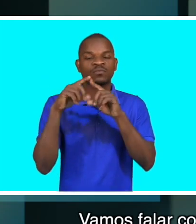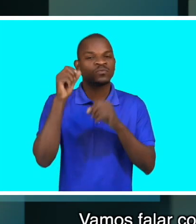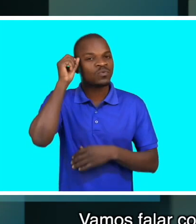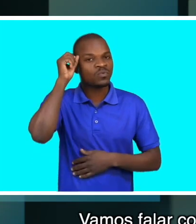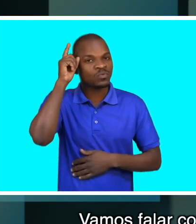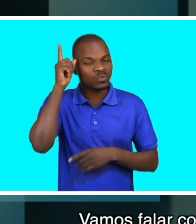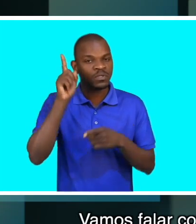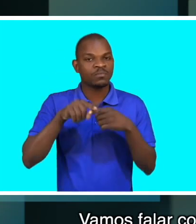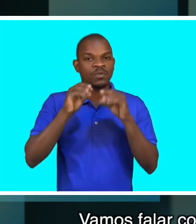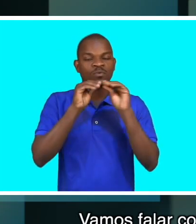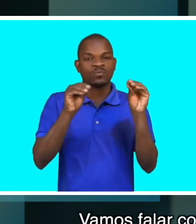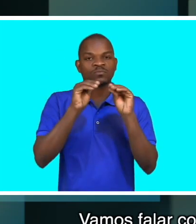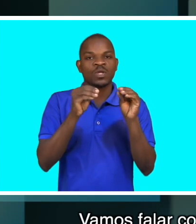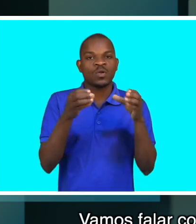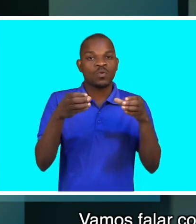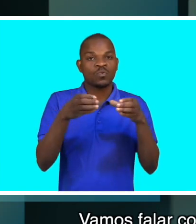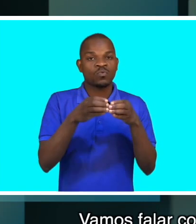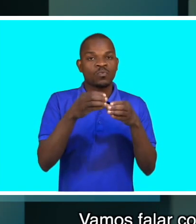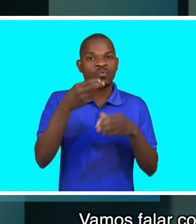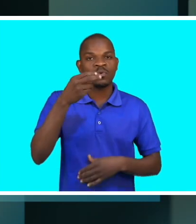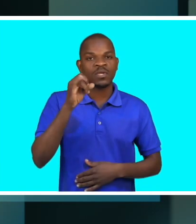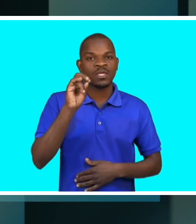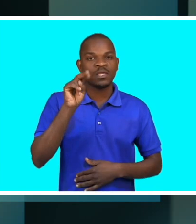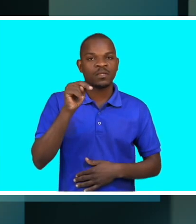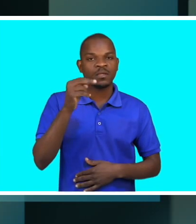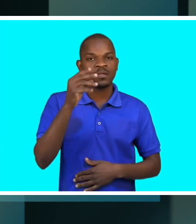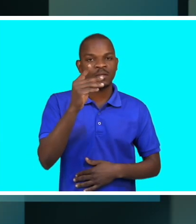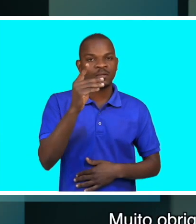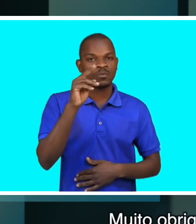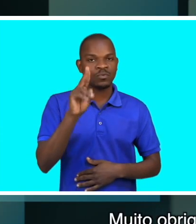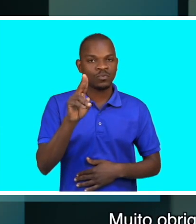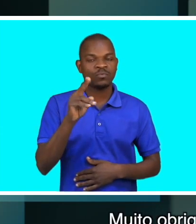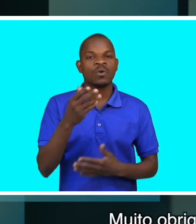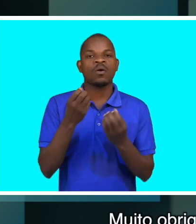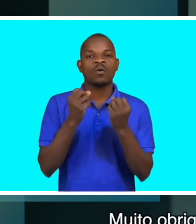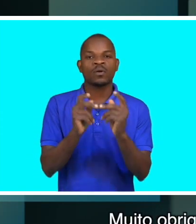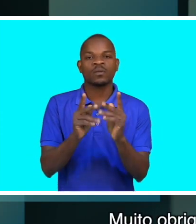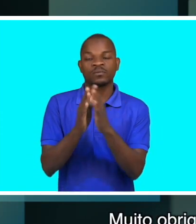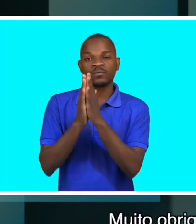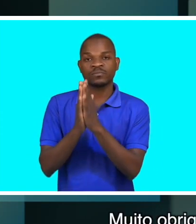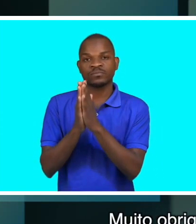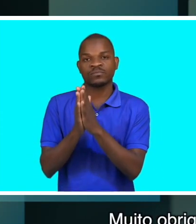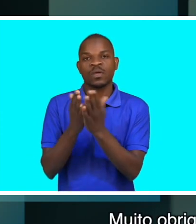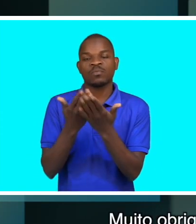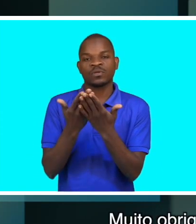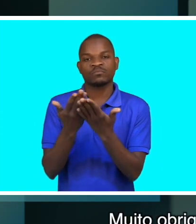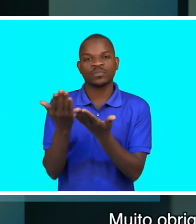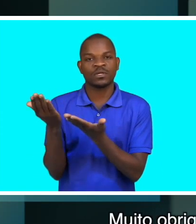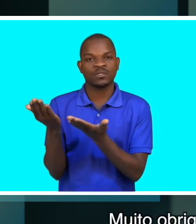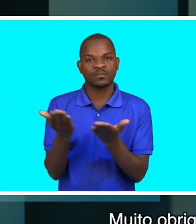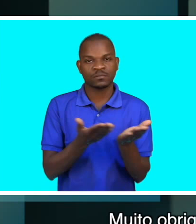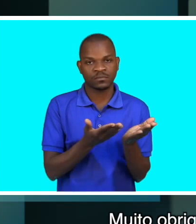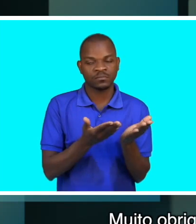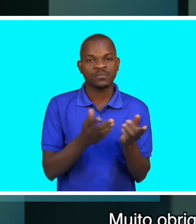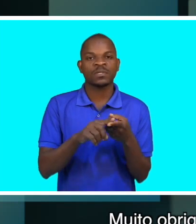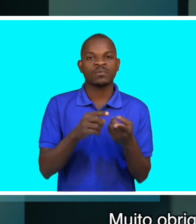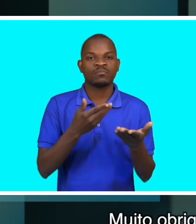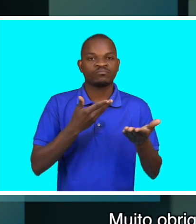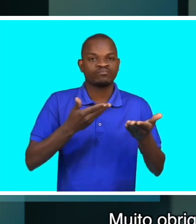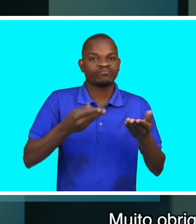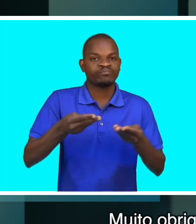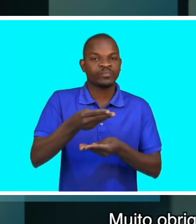Responsável da cultura e educação da comunidade hindu Senhor, muito obrigado por estarmos aqui E